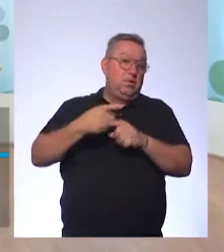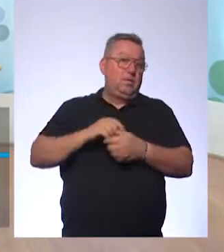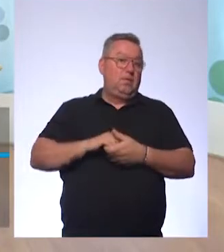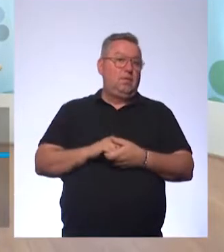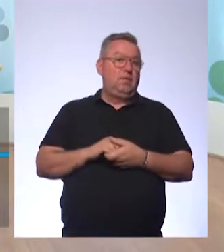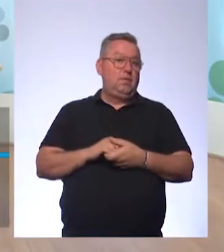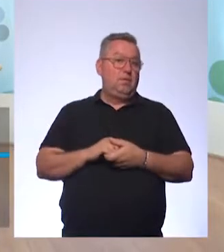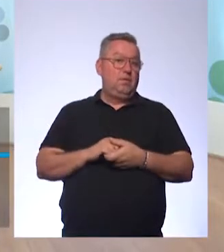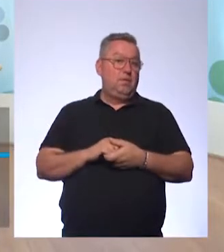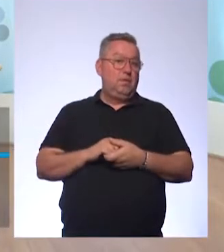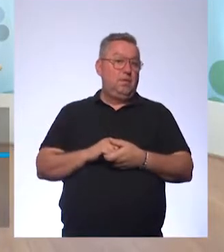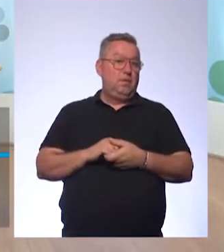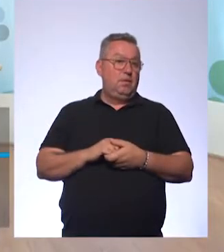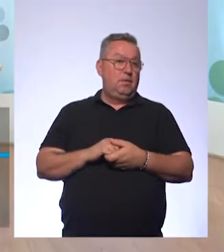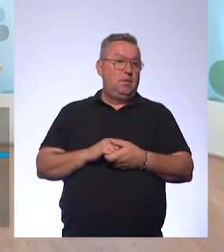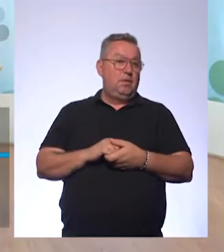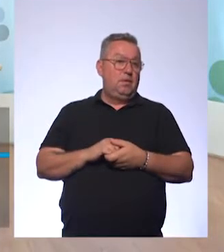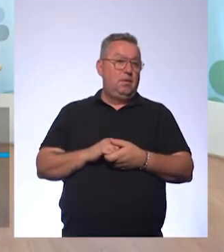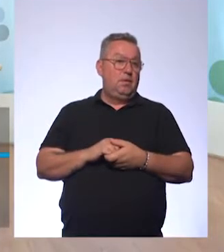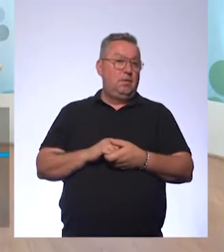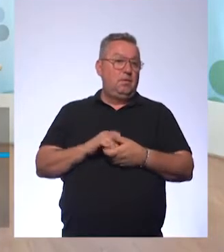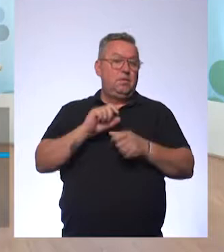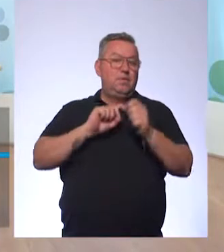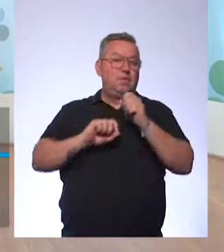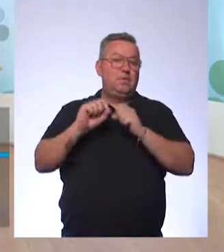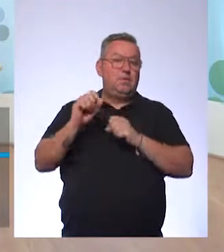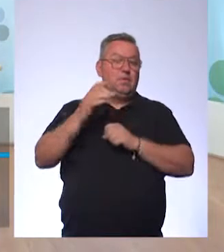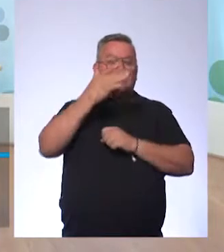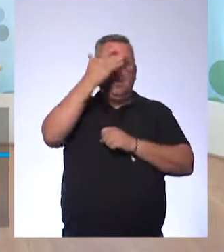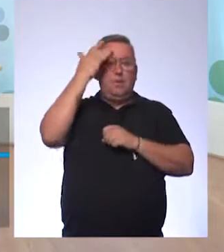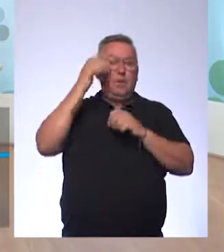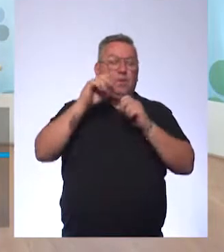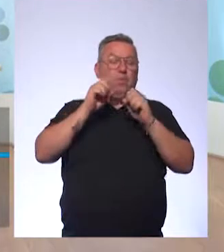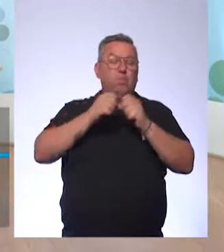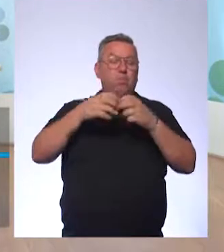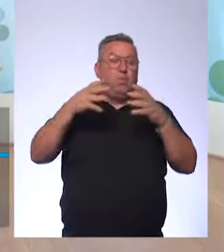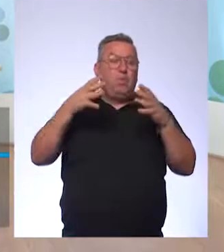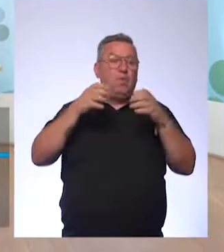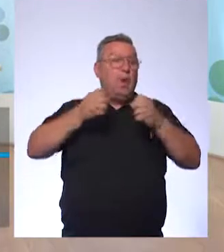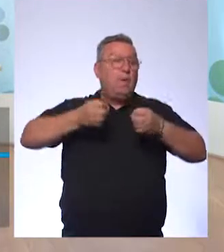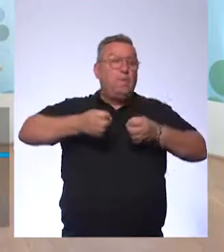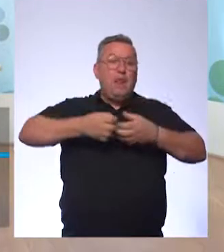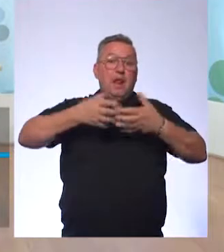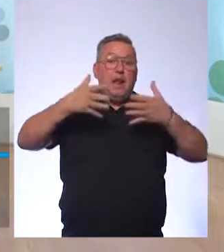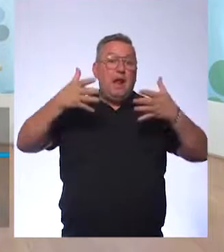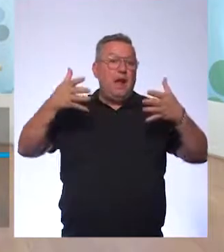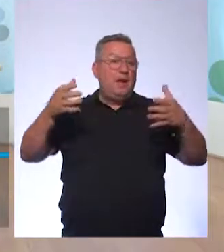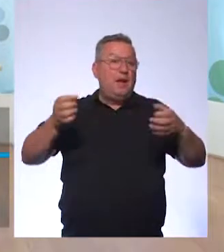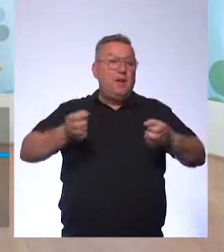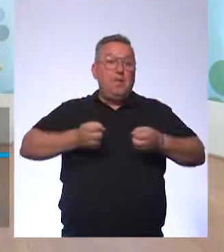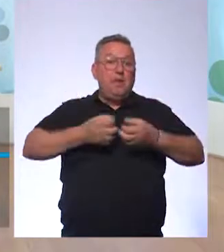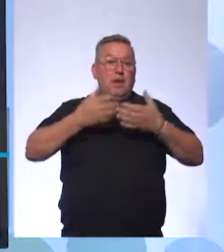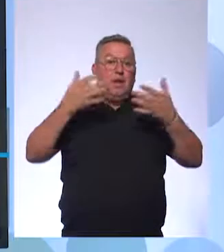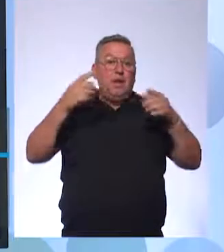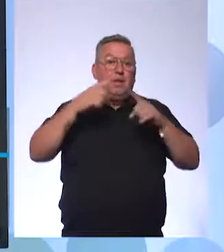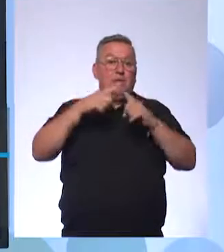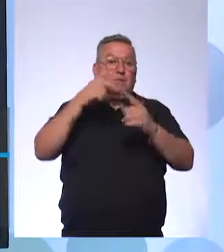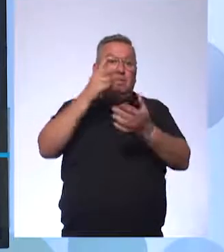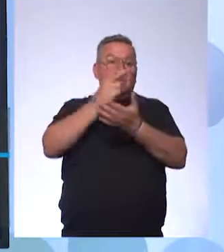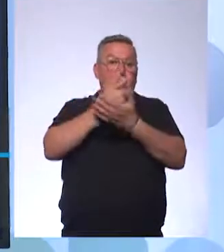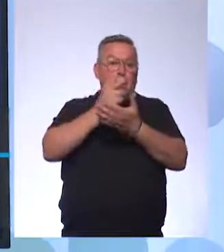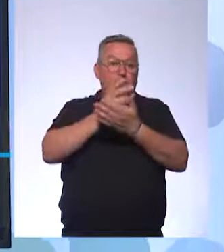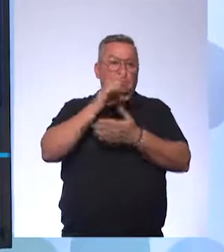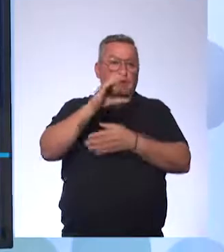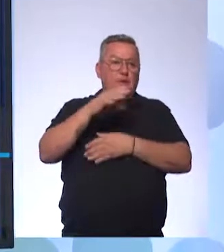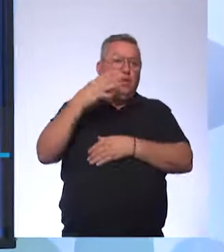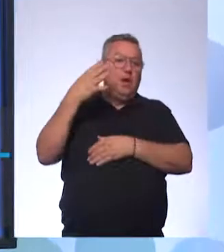Olha. A corda estourou 3 vezes. E aí o povo gritava, milagre, milagre, milagre. Mas mesmo assim, ele